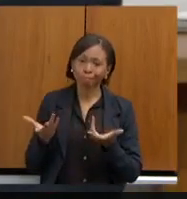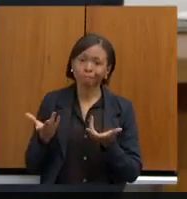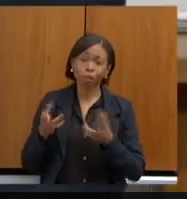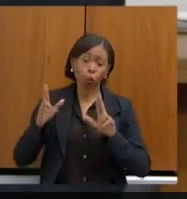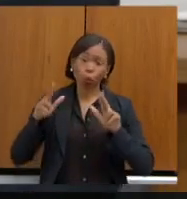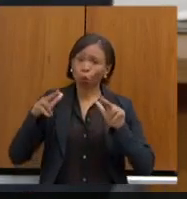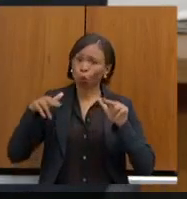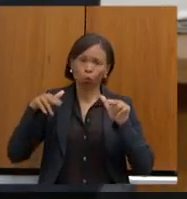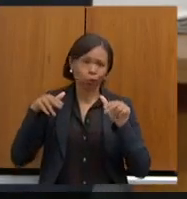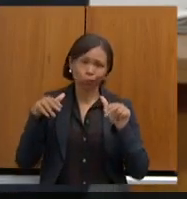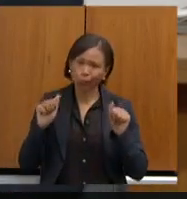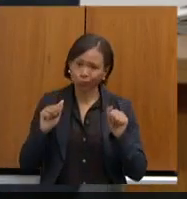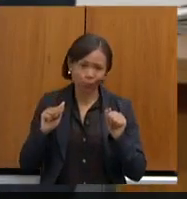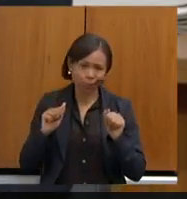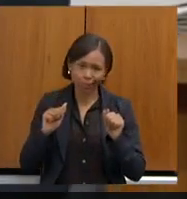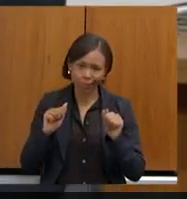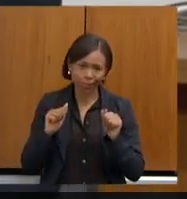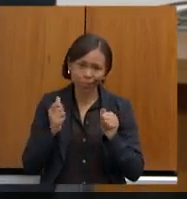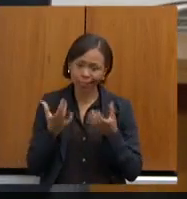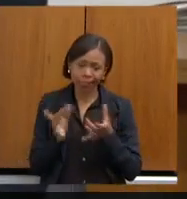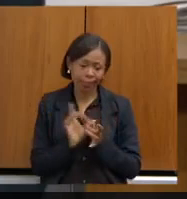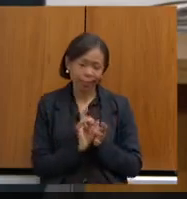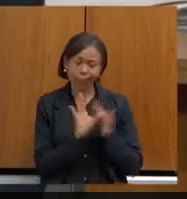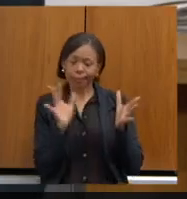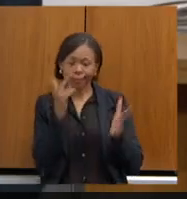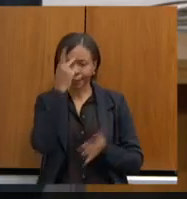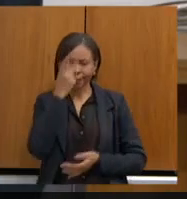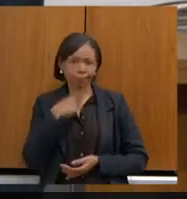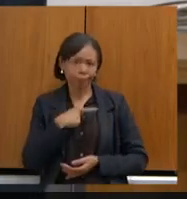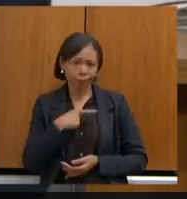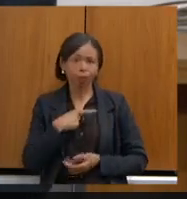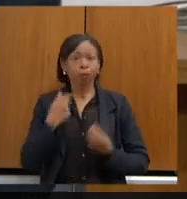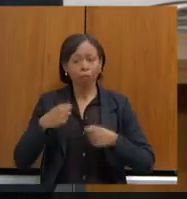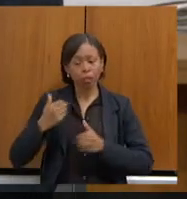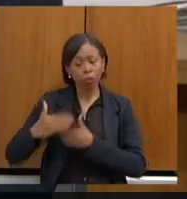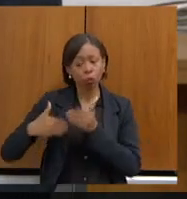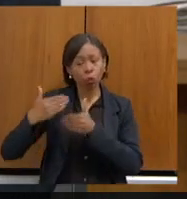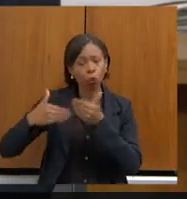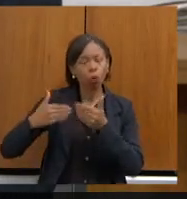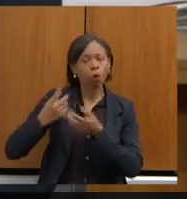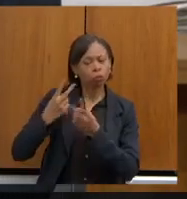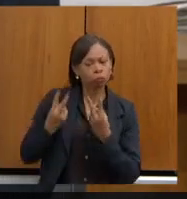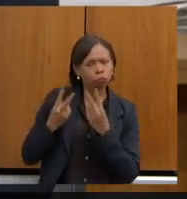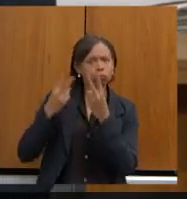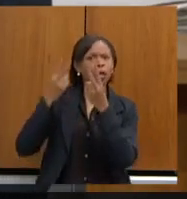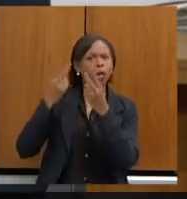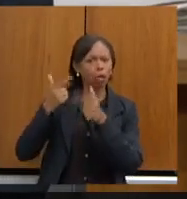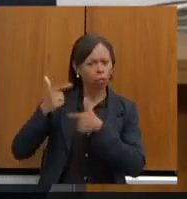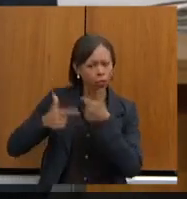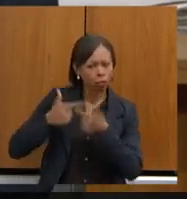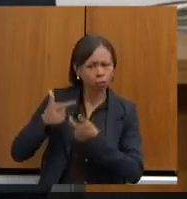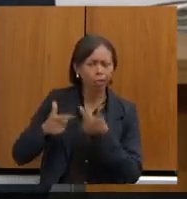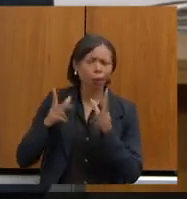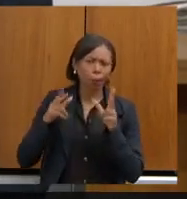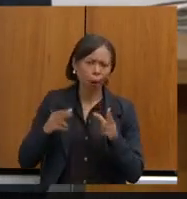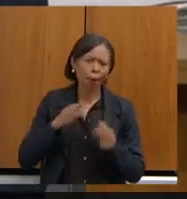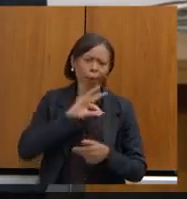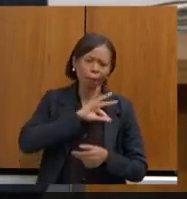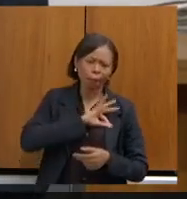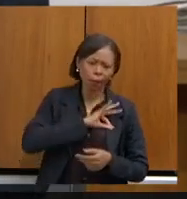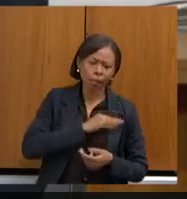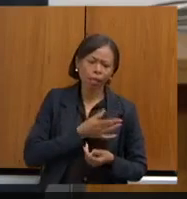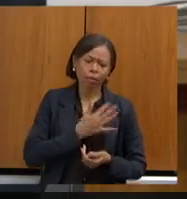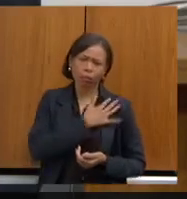plano de carreira sem essa lei orgânica eles nunca terão a independência que eles querem a exemplo da Polícia Civil da polícia militar é